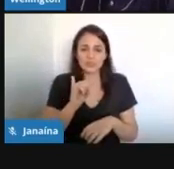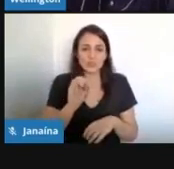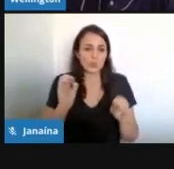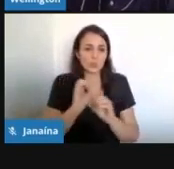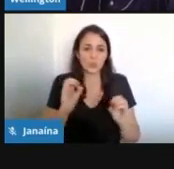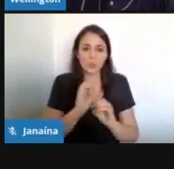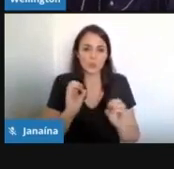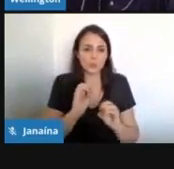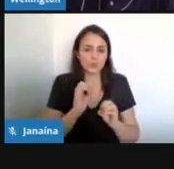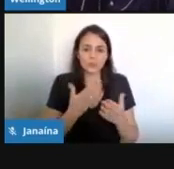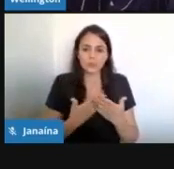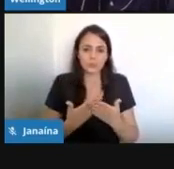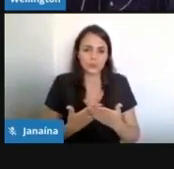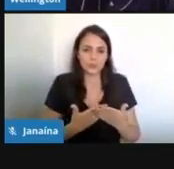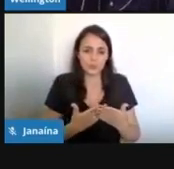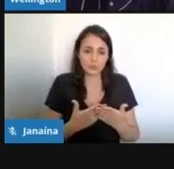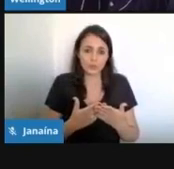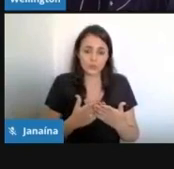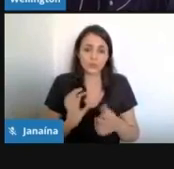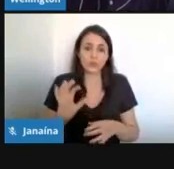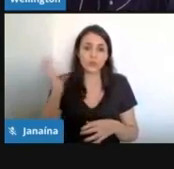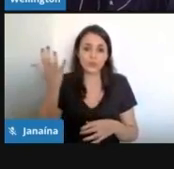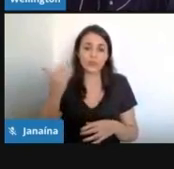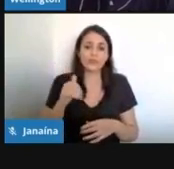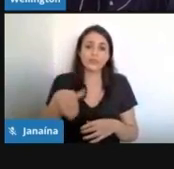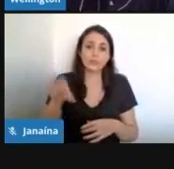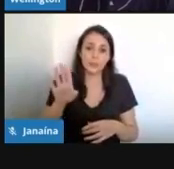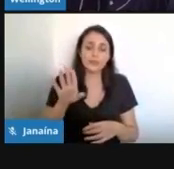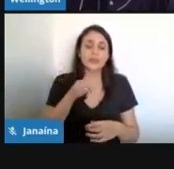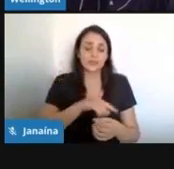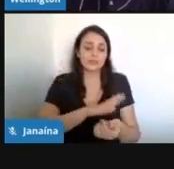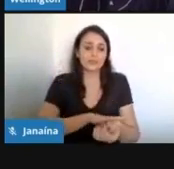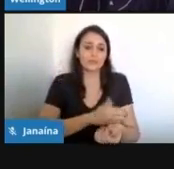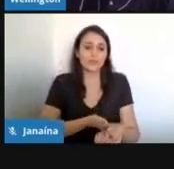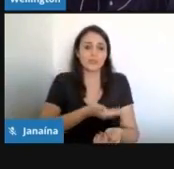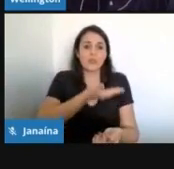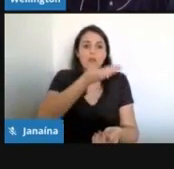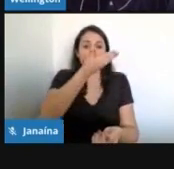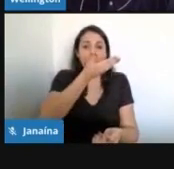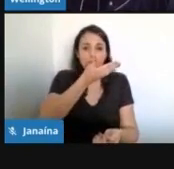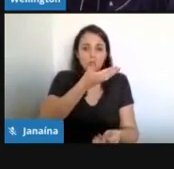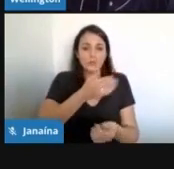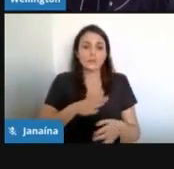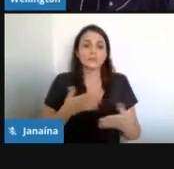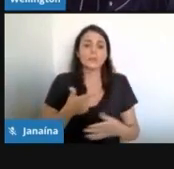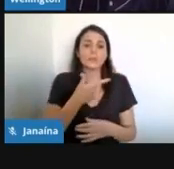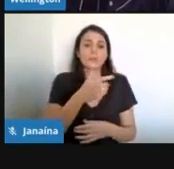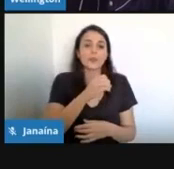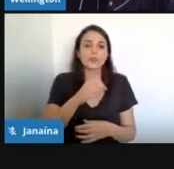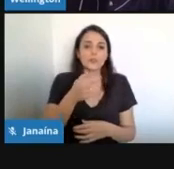escolaridade, maior a prevalência de hipertensão arterial. E a gente também vê, ó, em 2007, essa